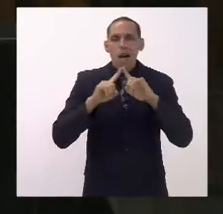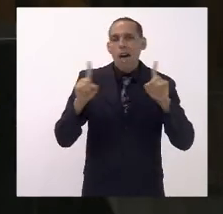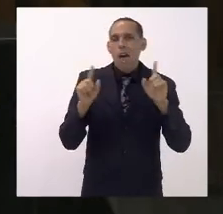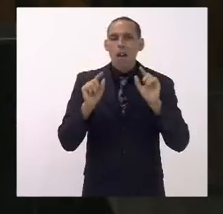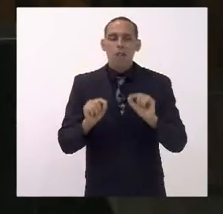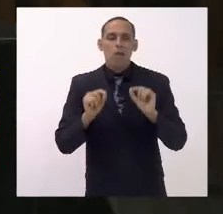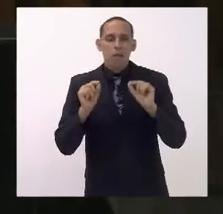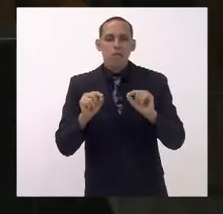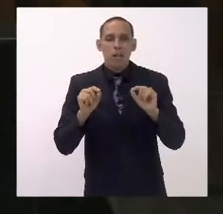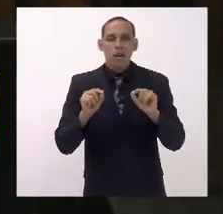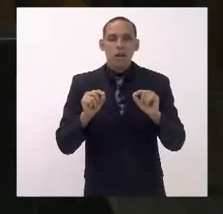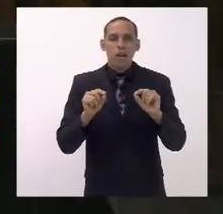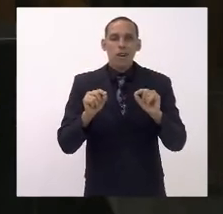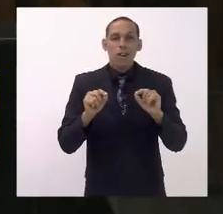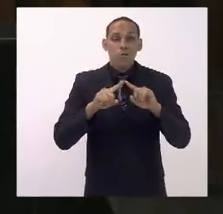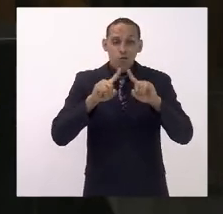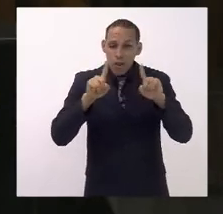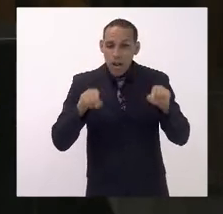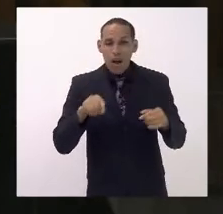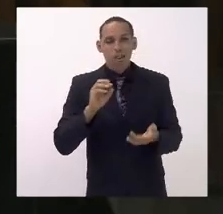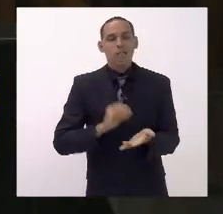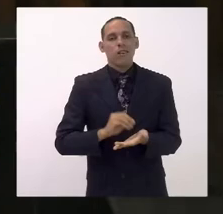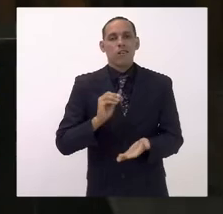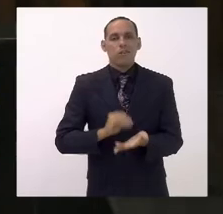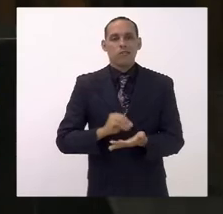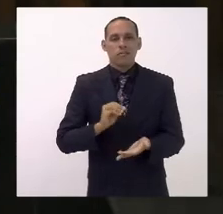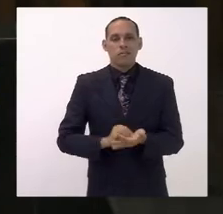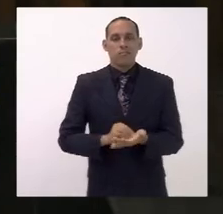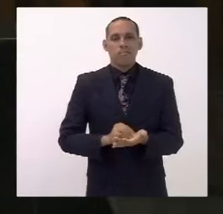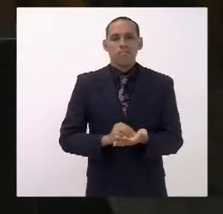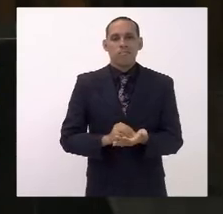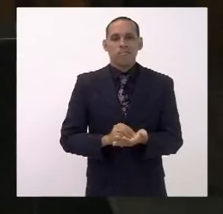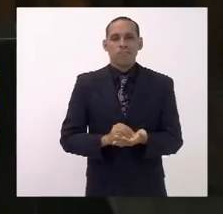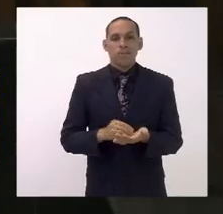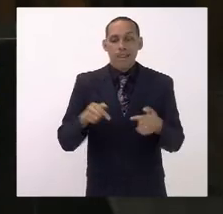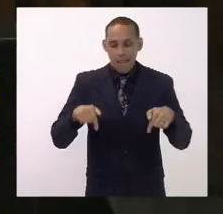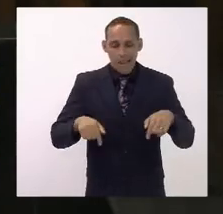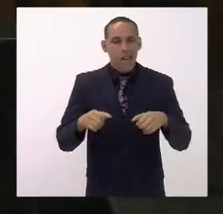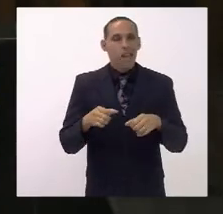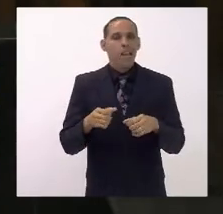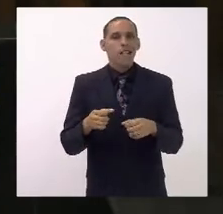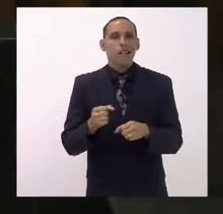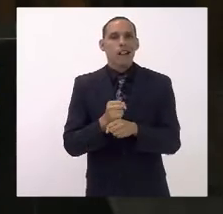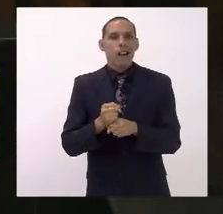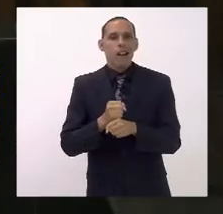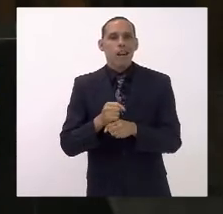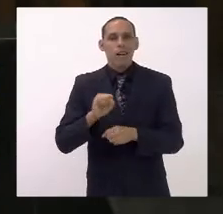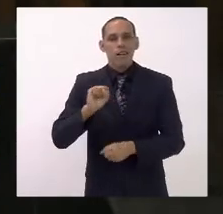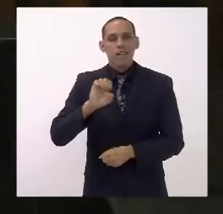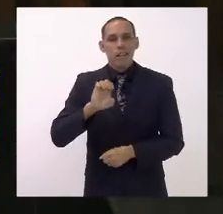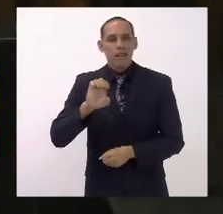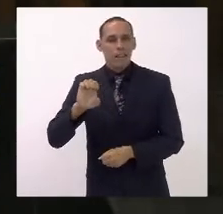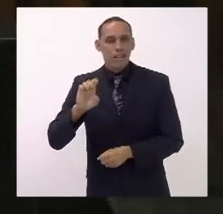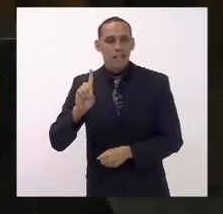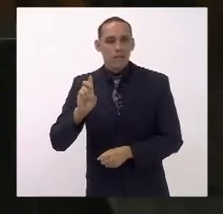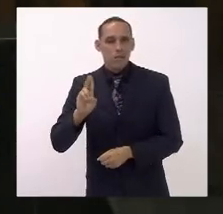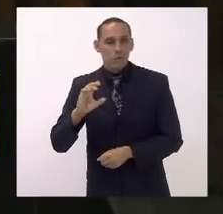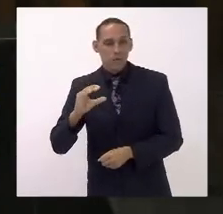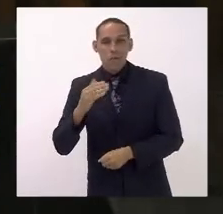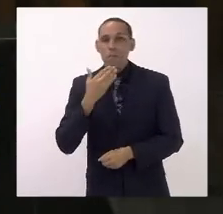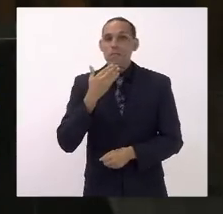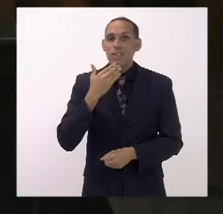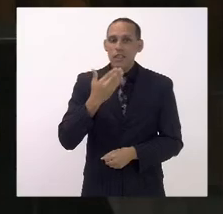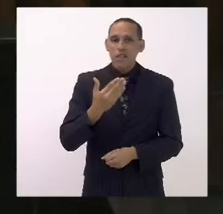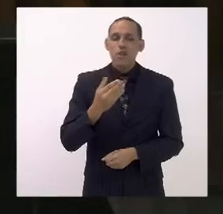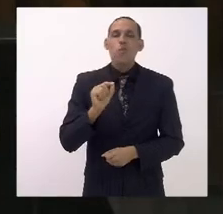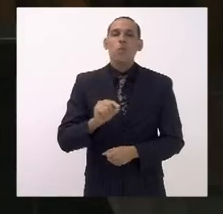de pessoal está incompleto. A gente, no ano onde a SEDUC insistiu em iniciar a implementação da